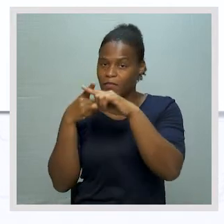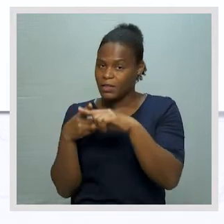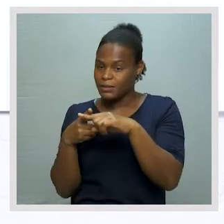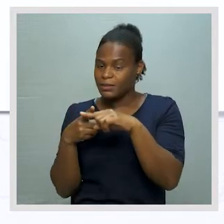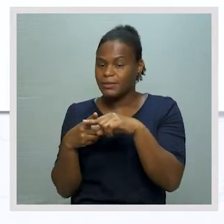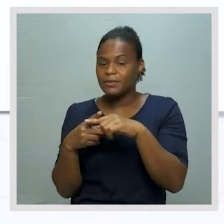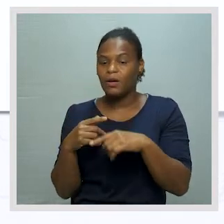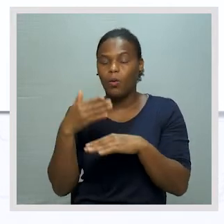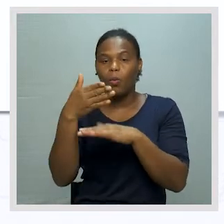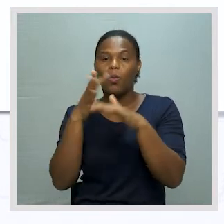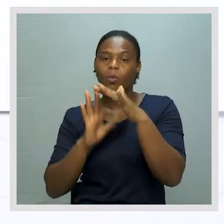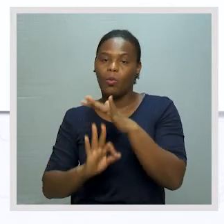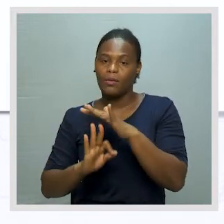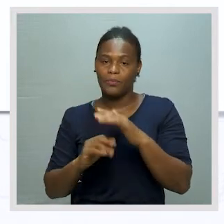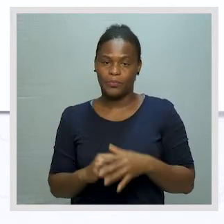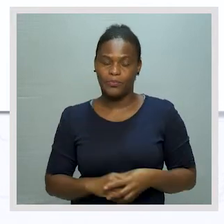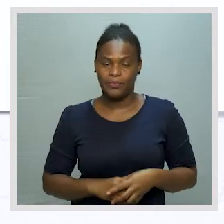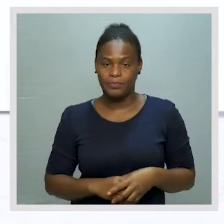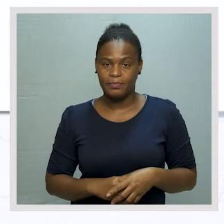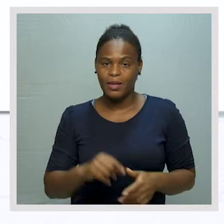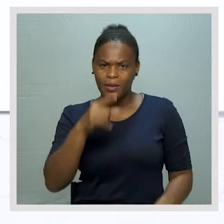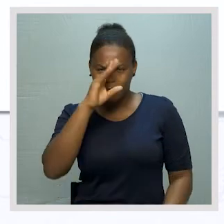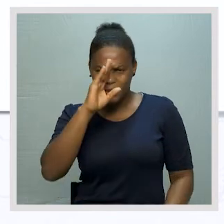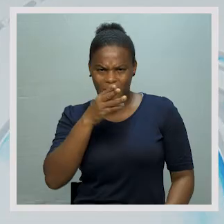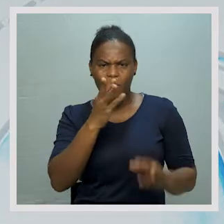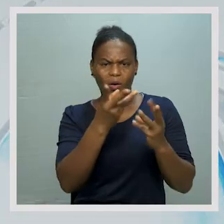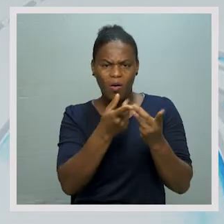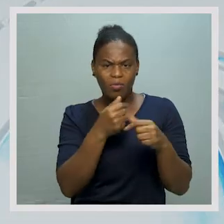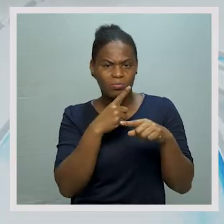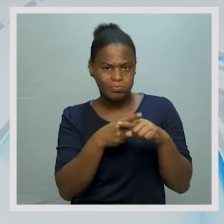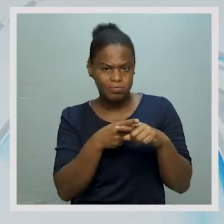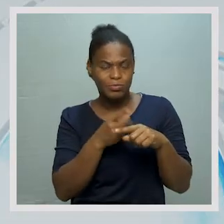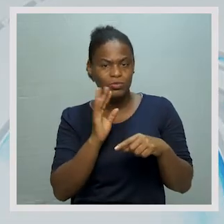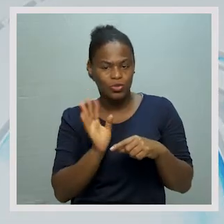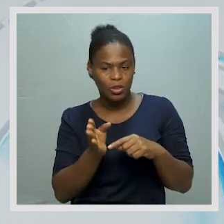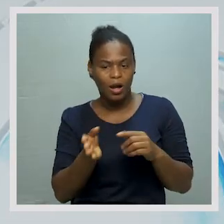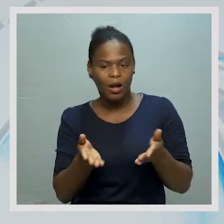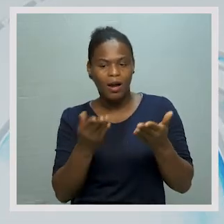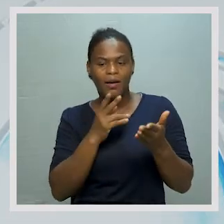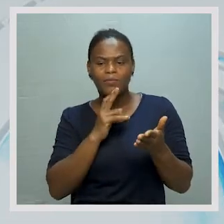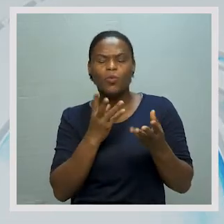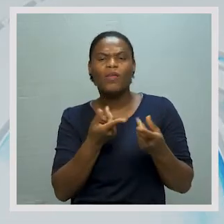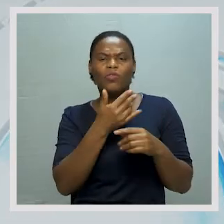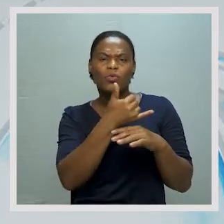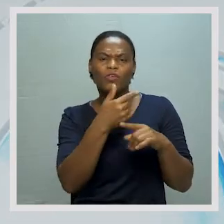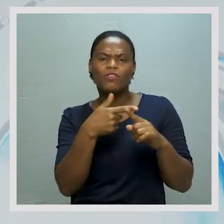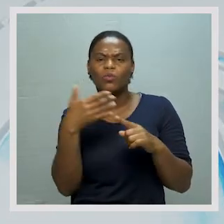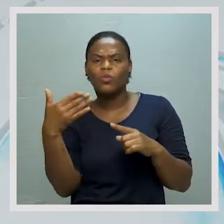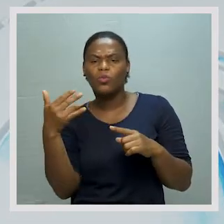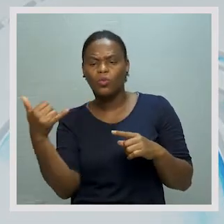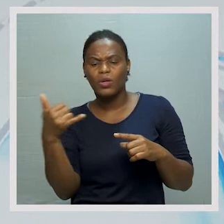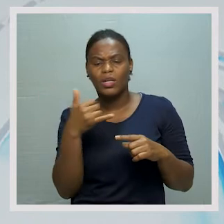Vezes 1/4. Já sabes efetuar esta multiplicação, vai dar 2 vezes 1,